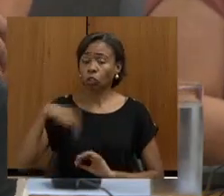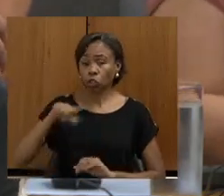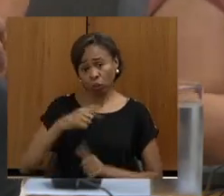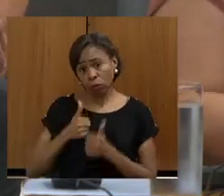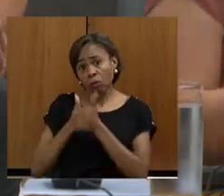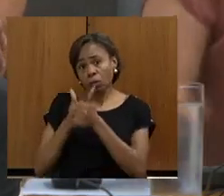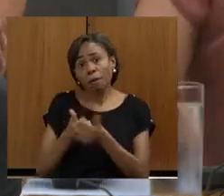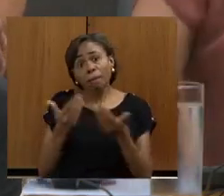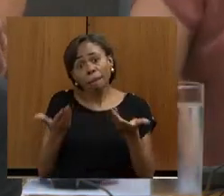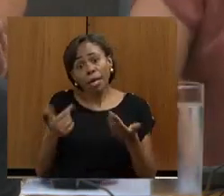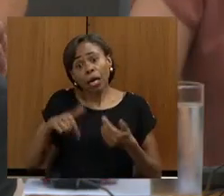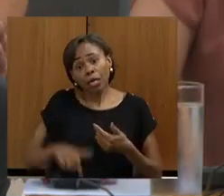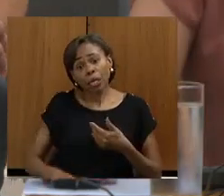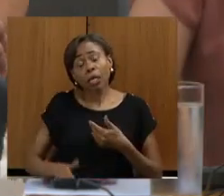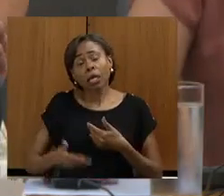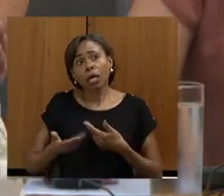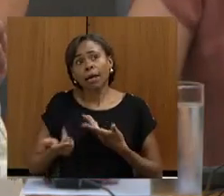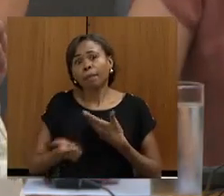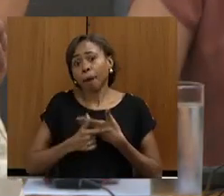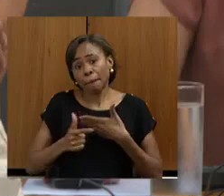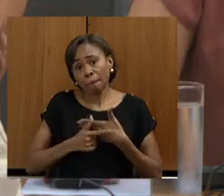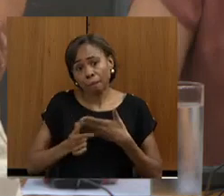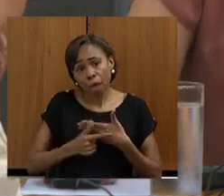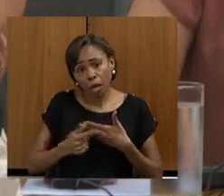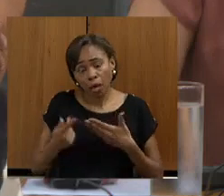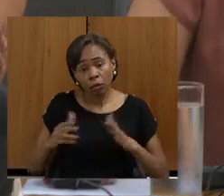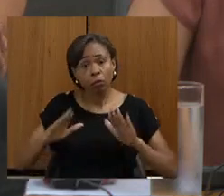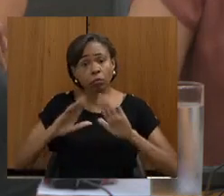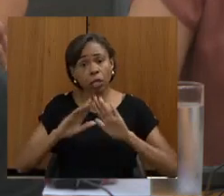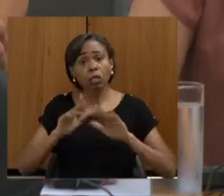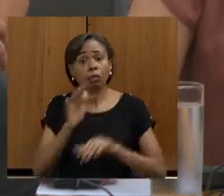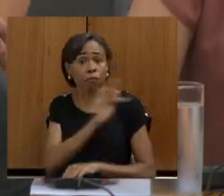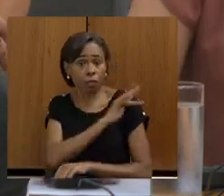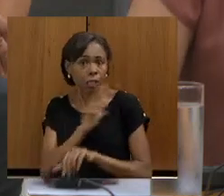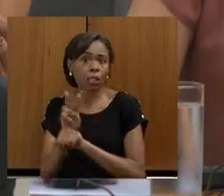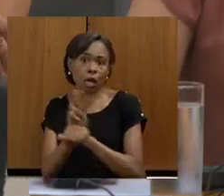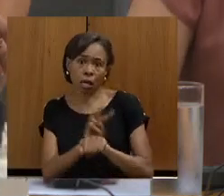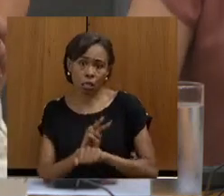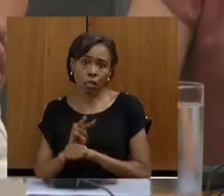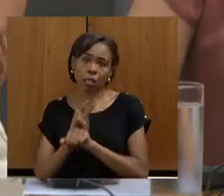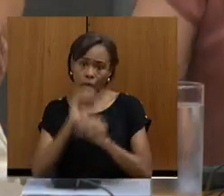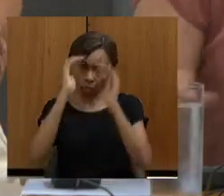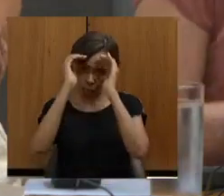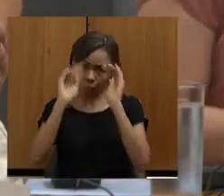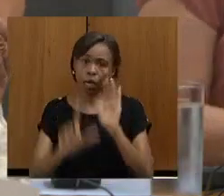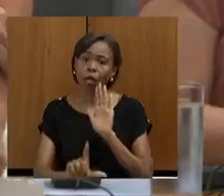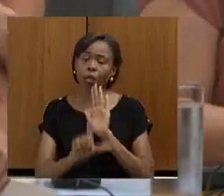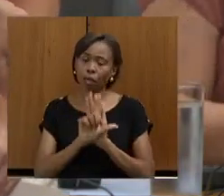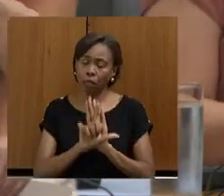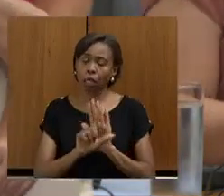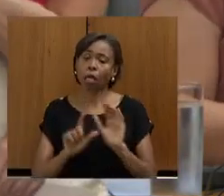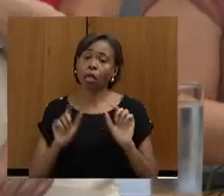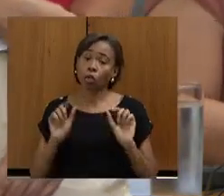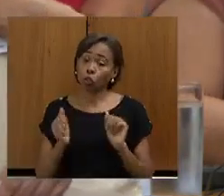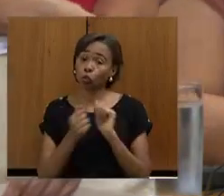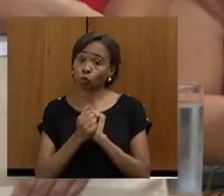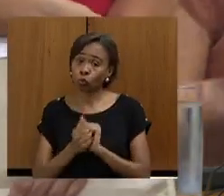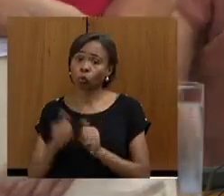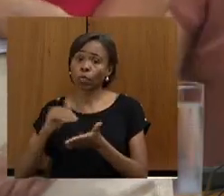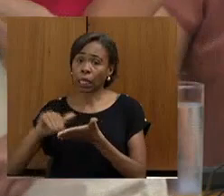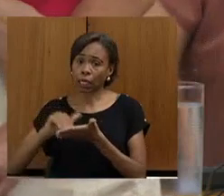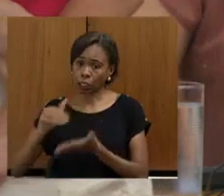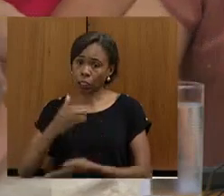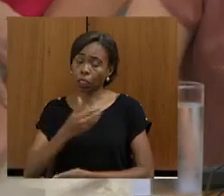que cabe a essa casa que é fiscalizar e fazer valer a legislação junto com a Secretaria de Educação, porque nós somos uma consonância,